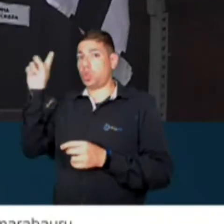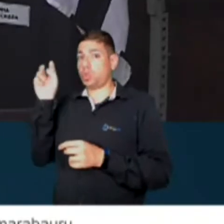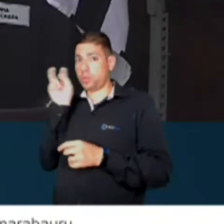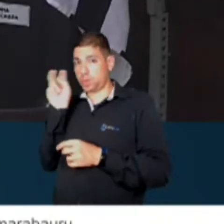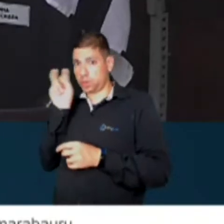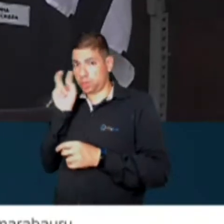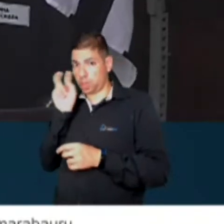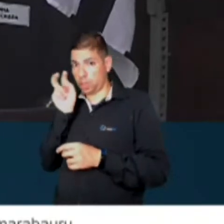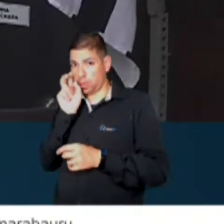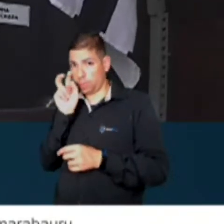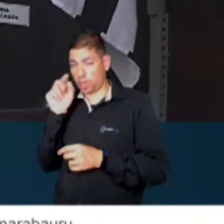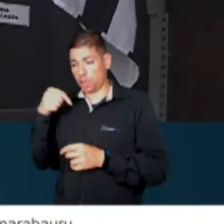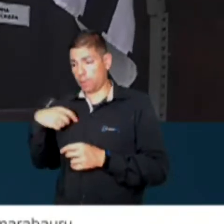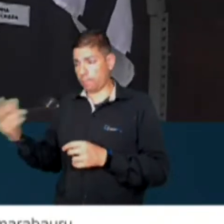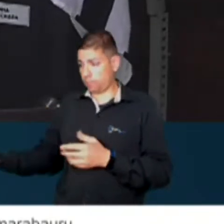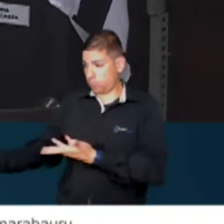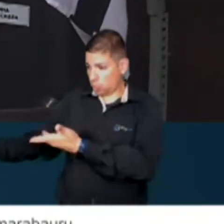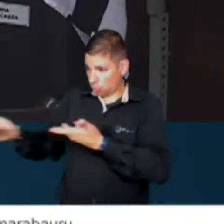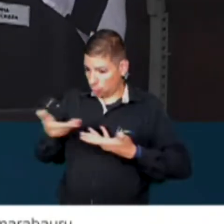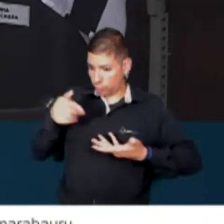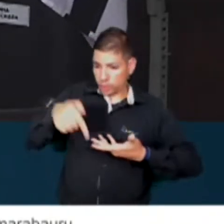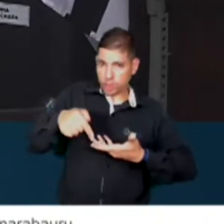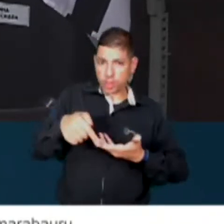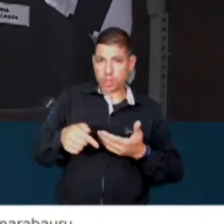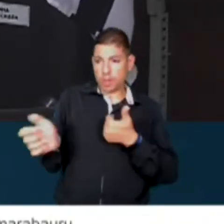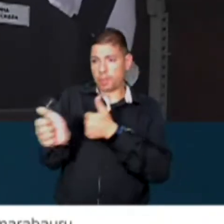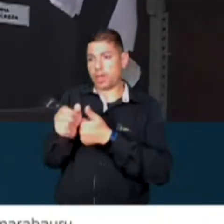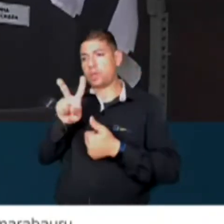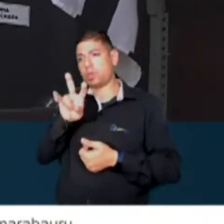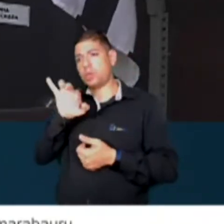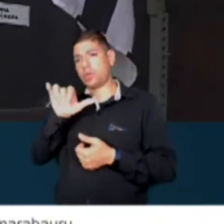escritório parlamentar na Vila São Paulo.